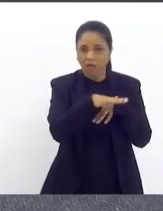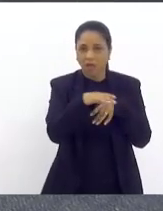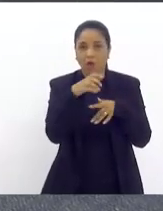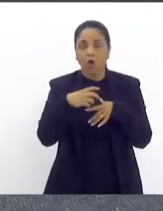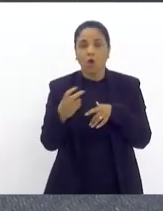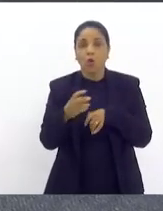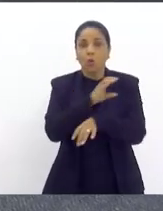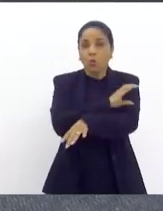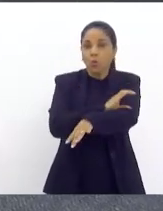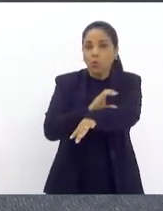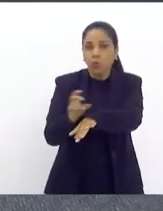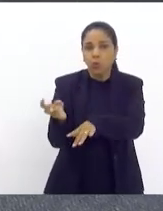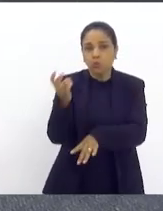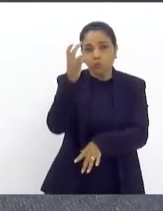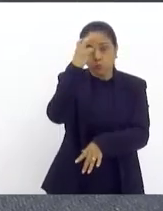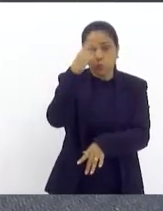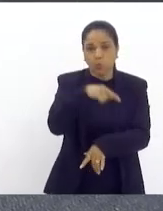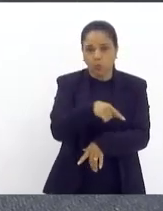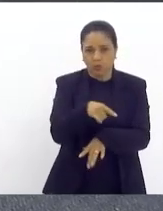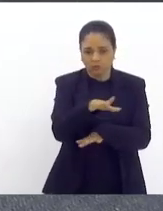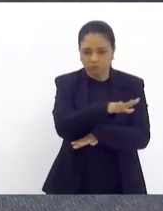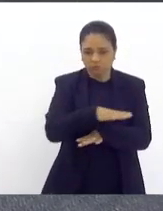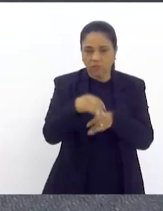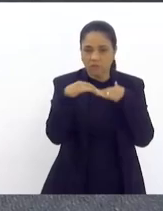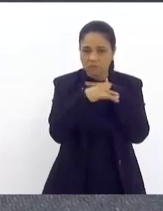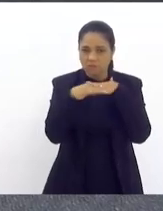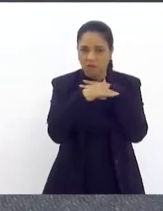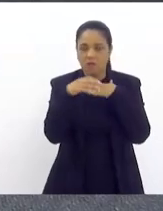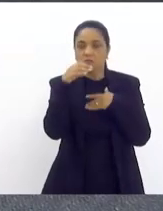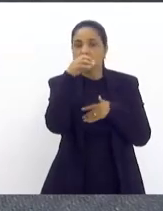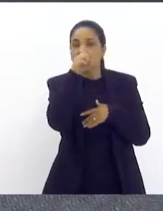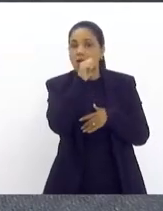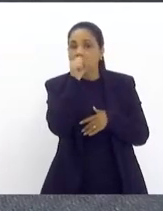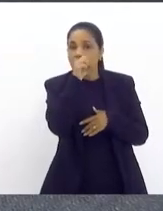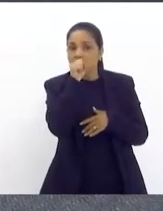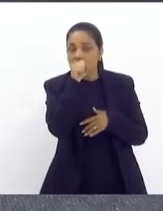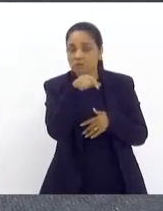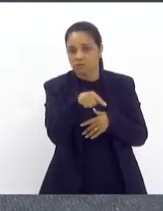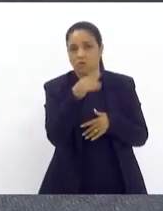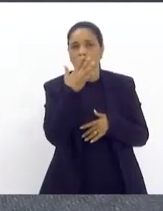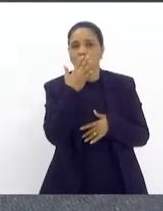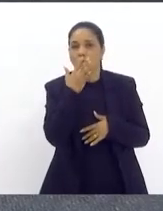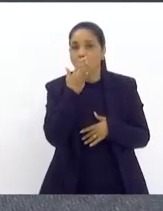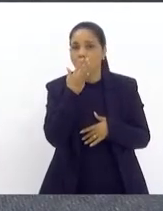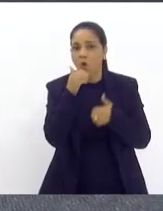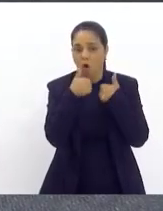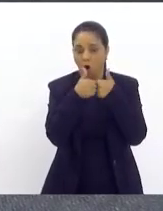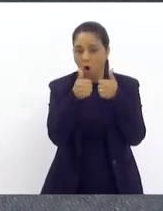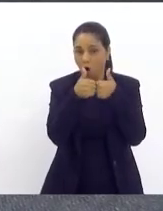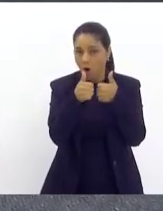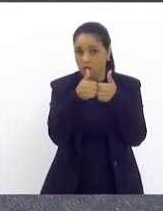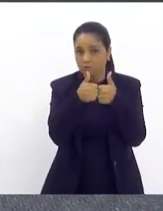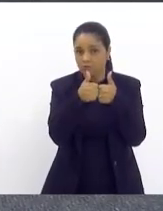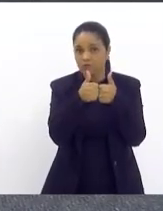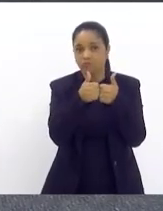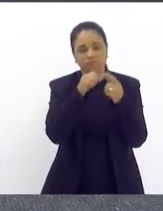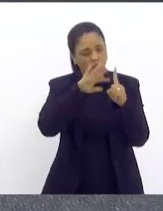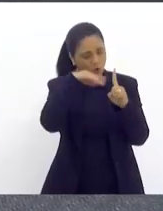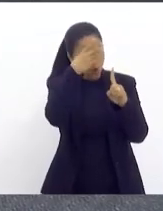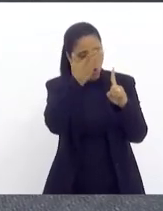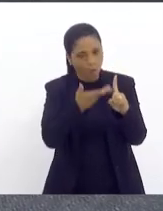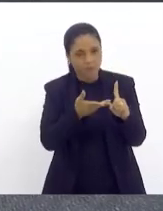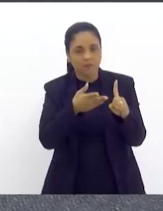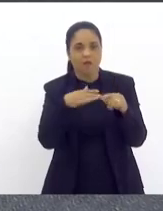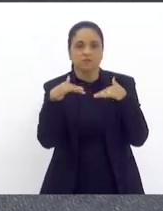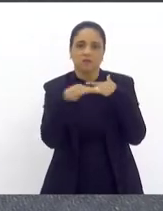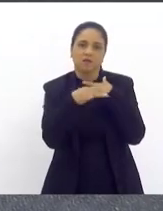então o prefeito colocou o Anjo laranjinha em homenagem a cidade Itaboraí e pediu para ela estudar